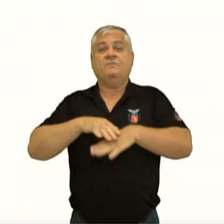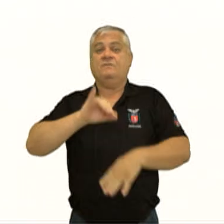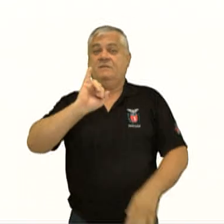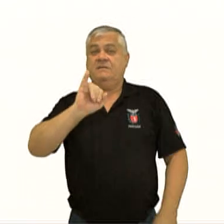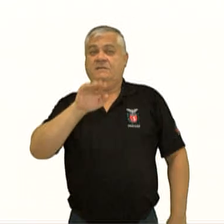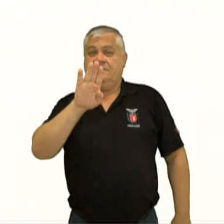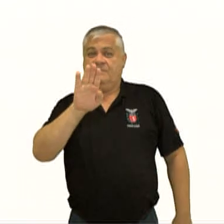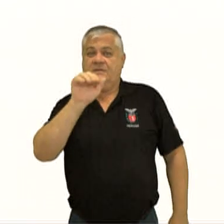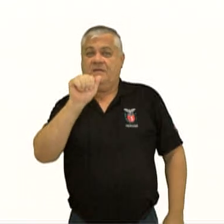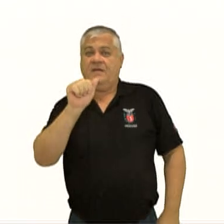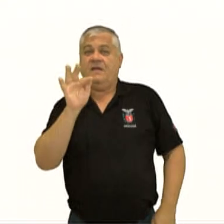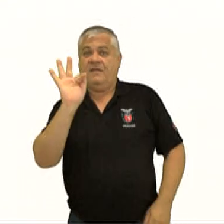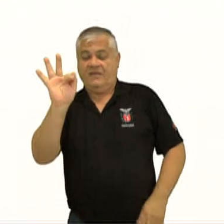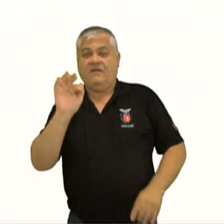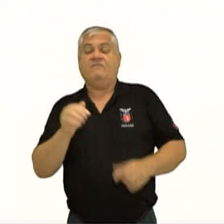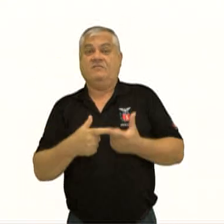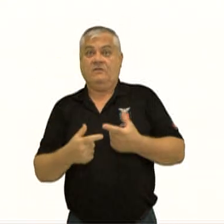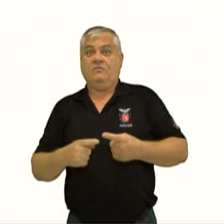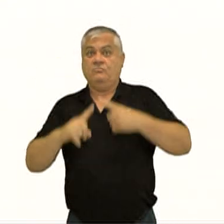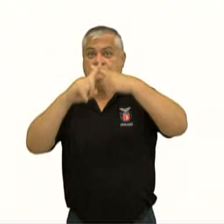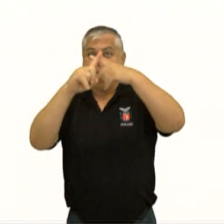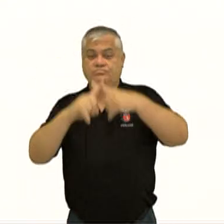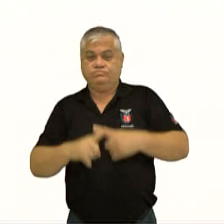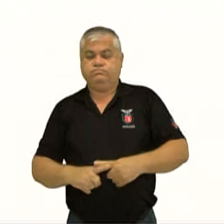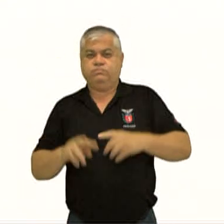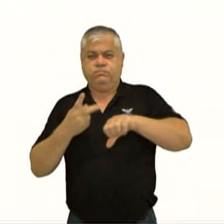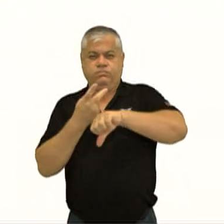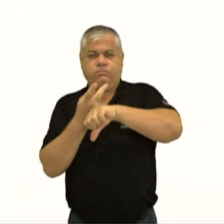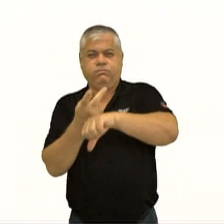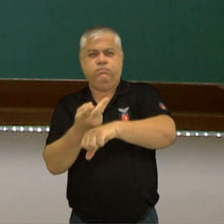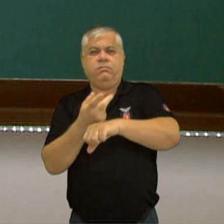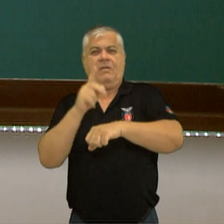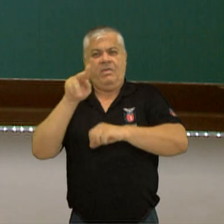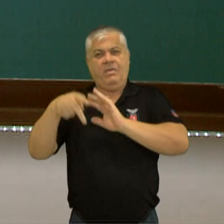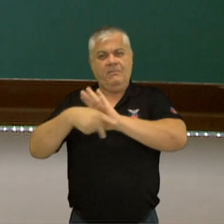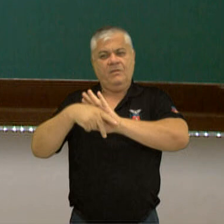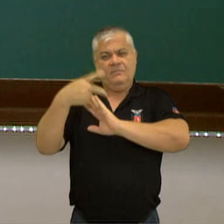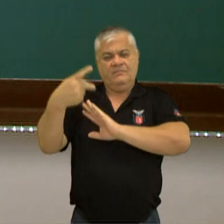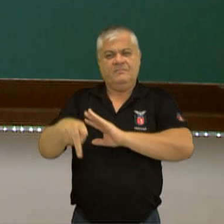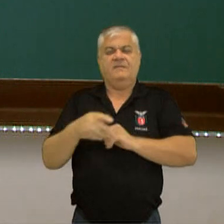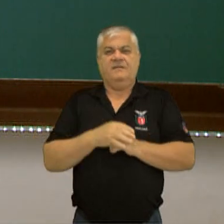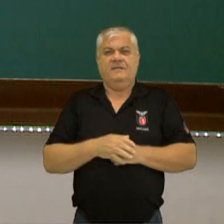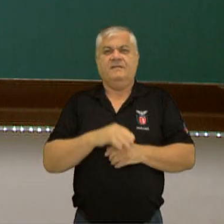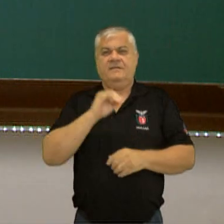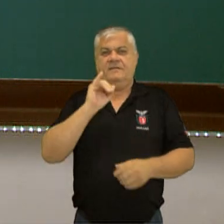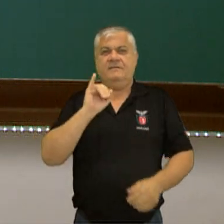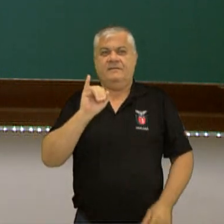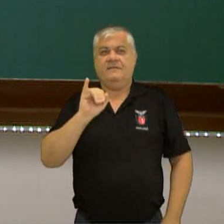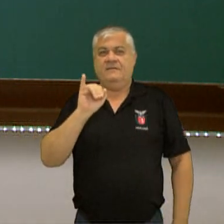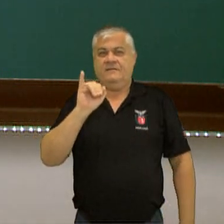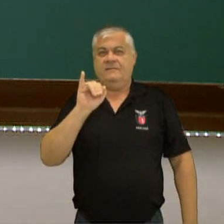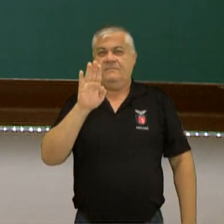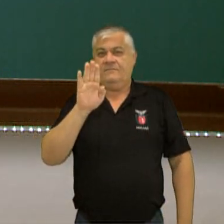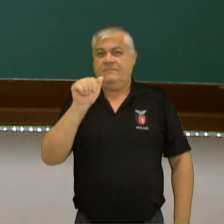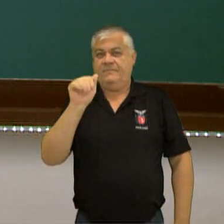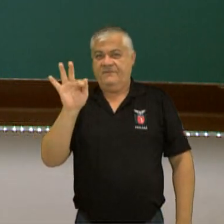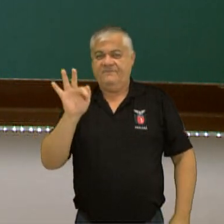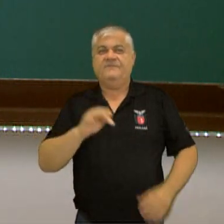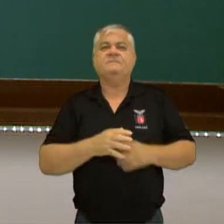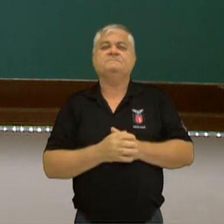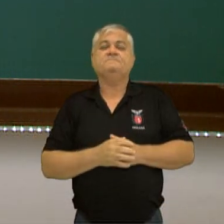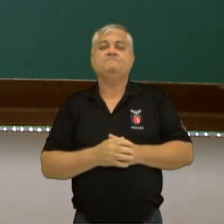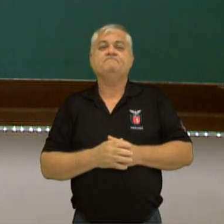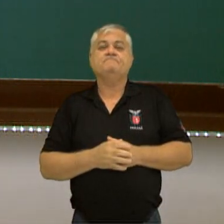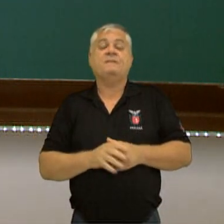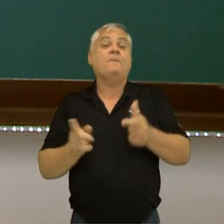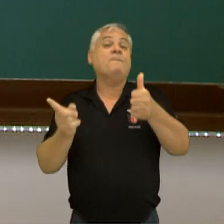os campeonatos de grande porte, os eventos de grande porte, é a Federação Internacional de Beisebol. E a gente